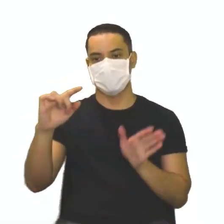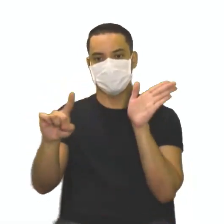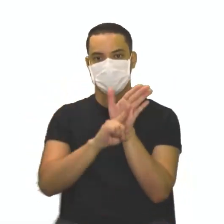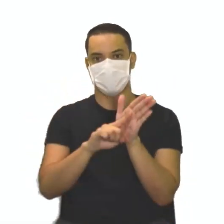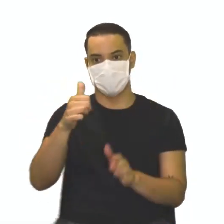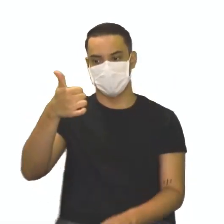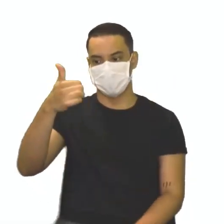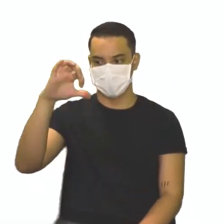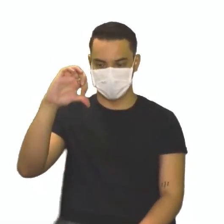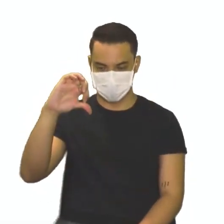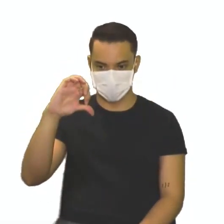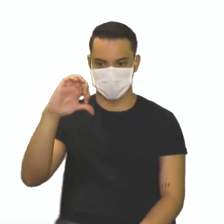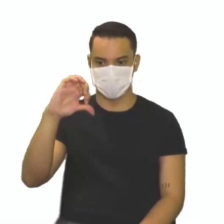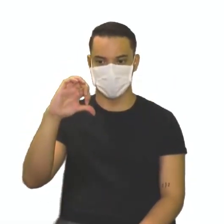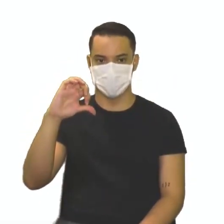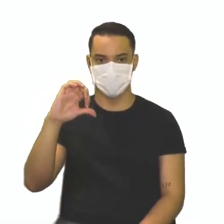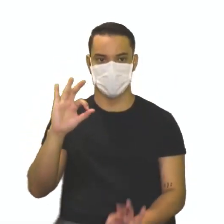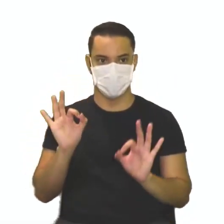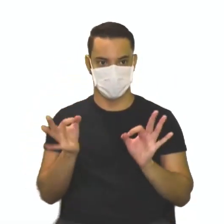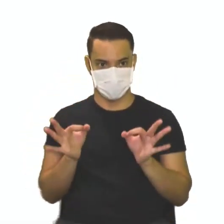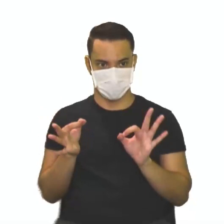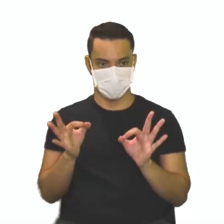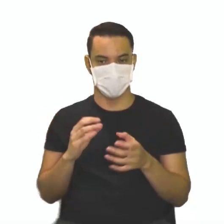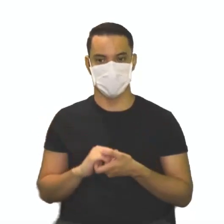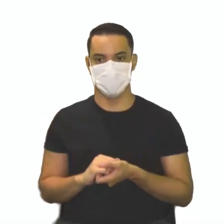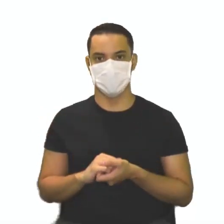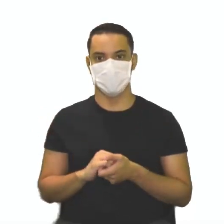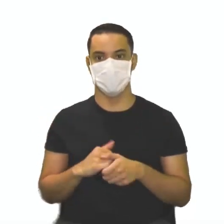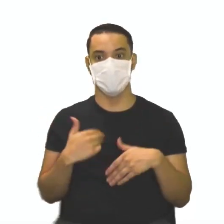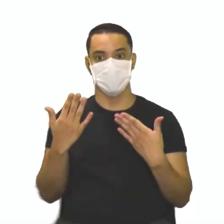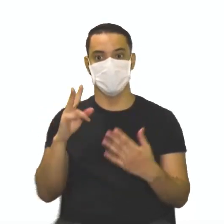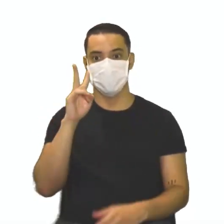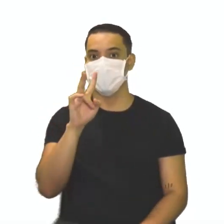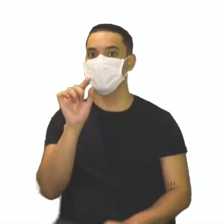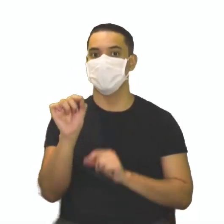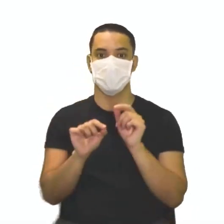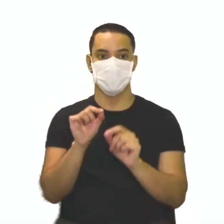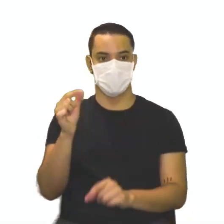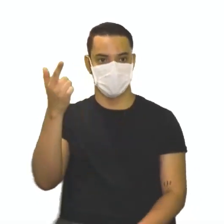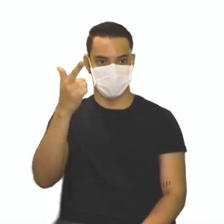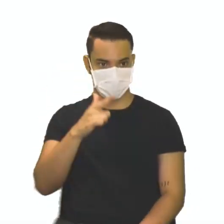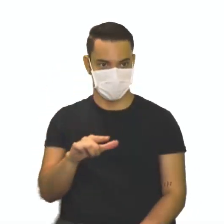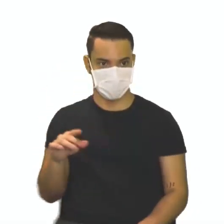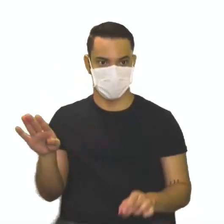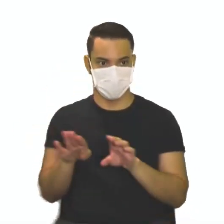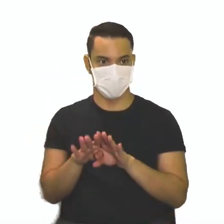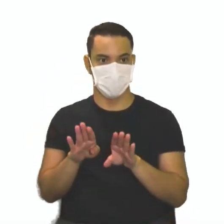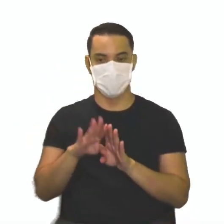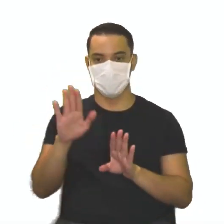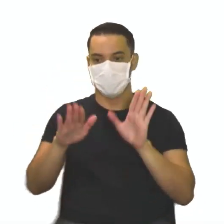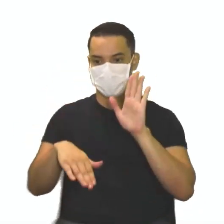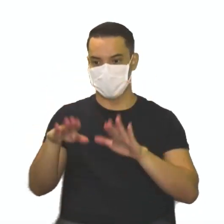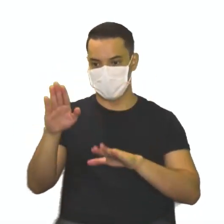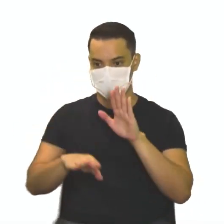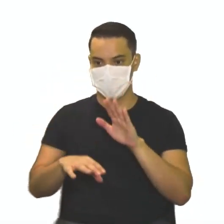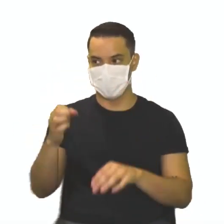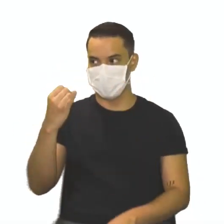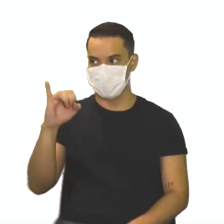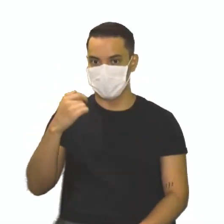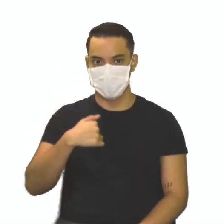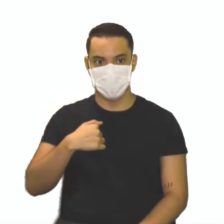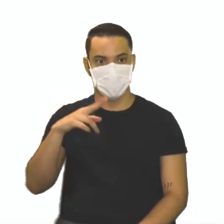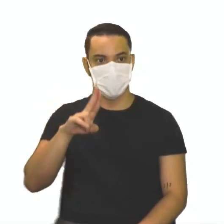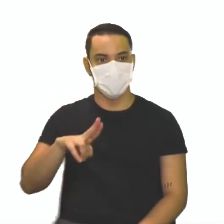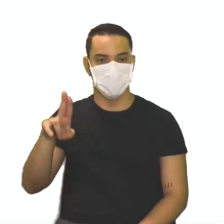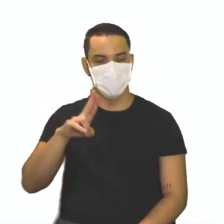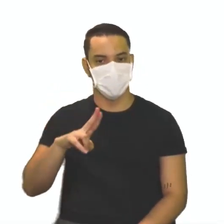menos 19, tá bom? Pessoal, o que nós vimos mais também? Que dependendo que se eu estou trabalhando